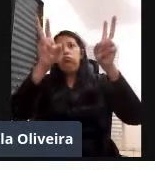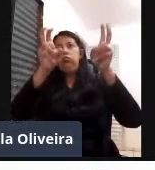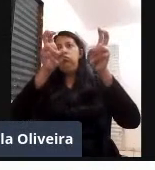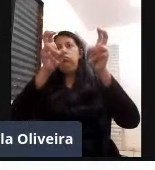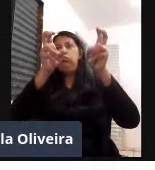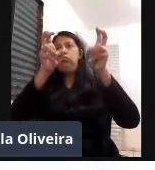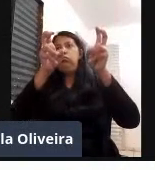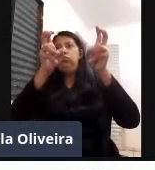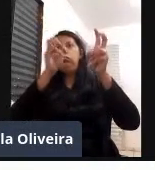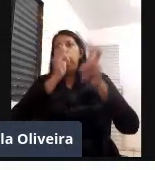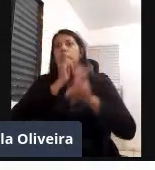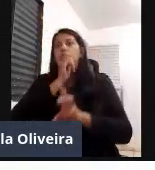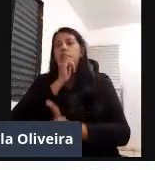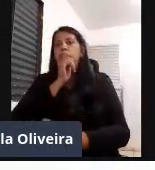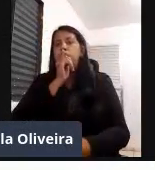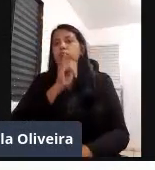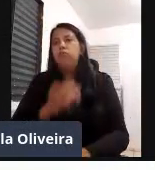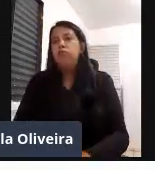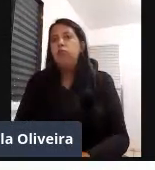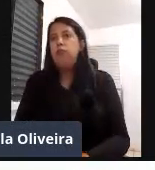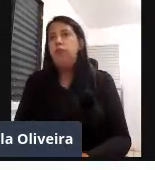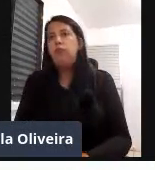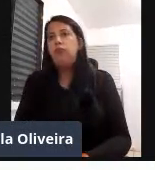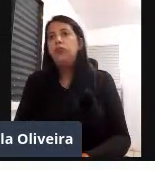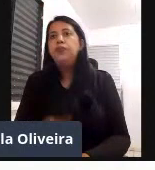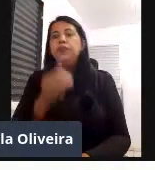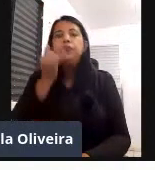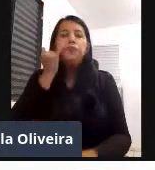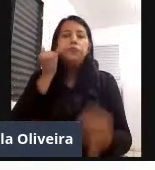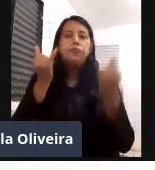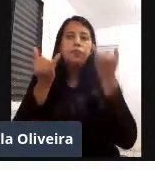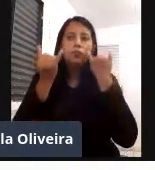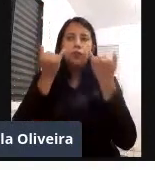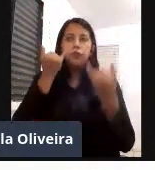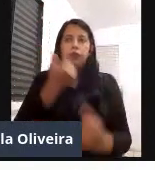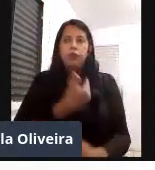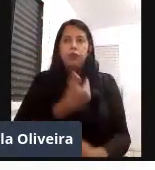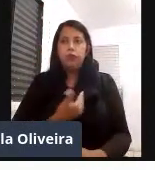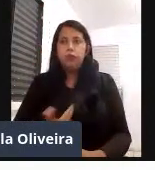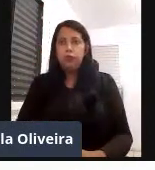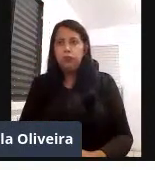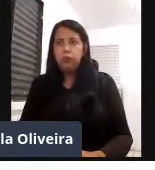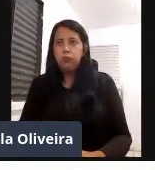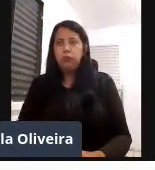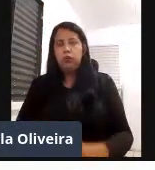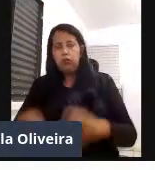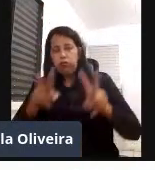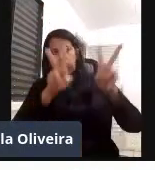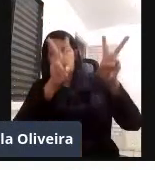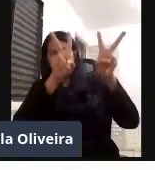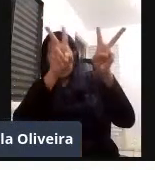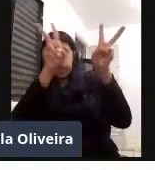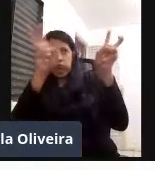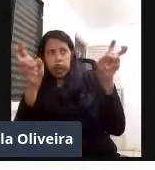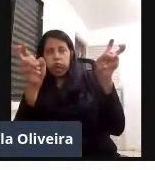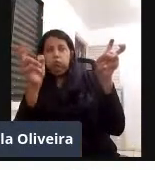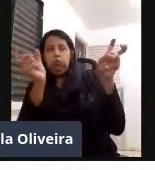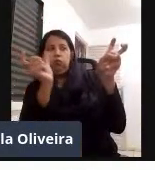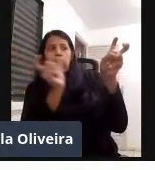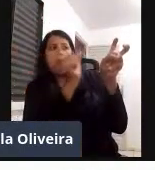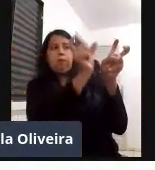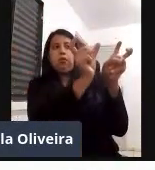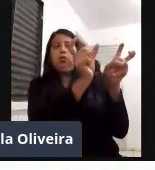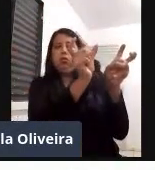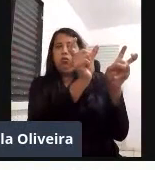que eu trouxe de dados governamentais, eles entrariam, a busca seria feita com ele dentro das aspas, porque quer dizer